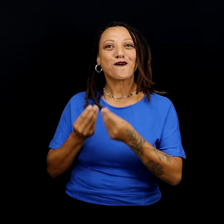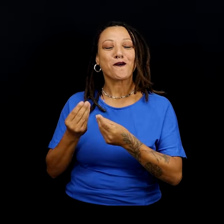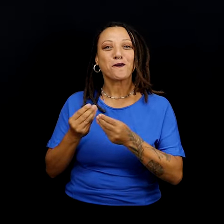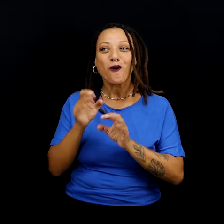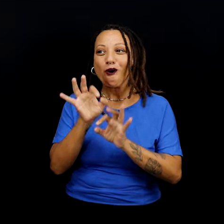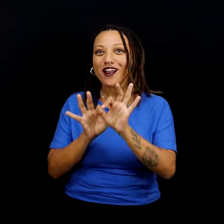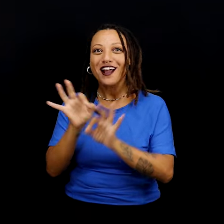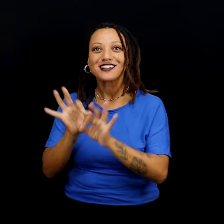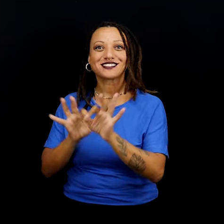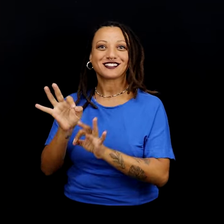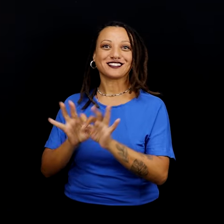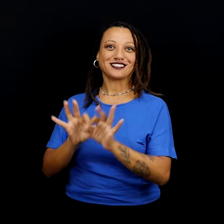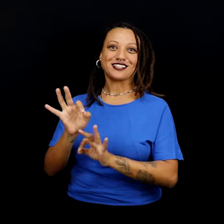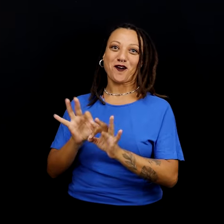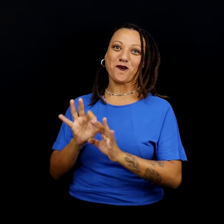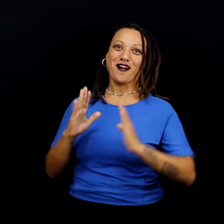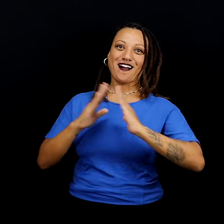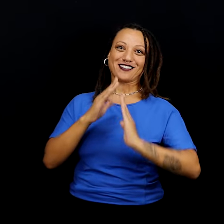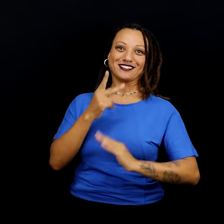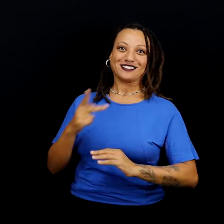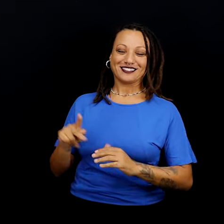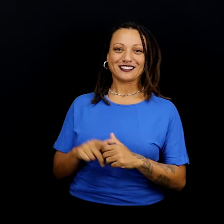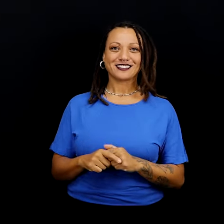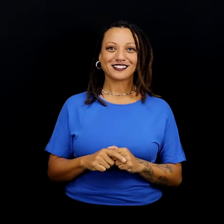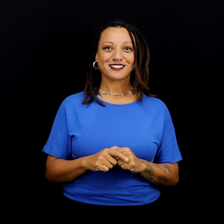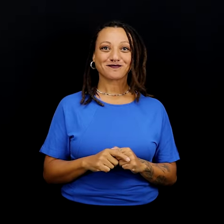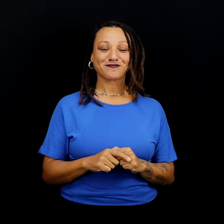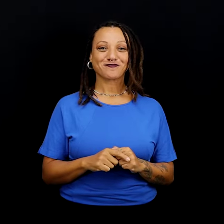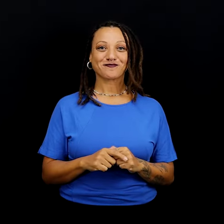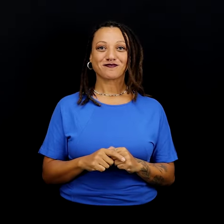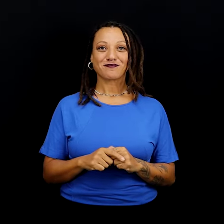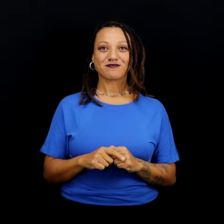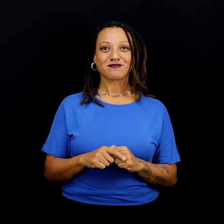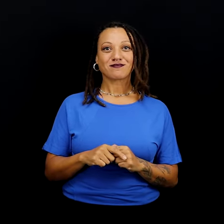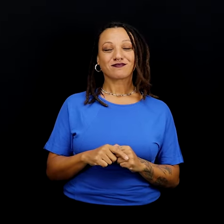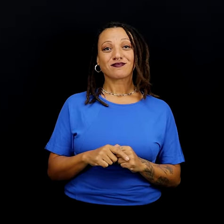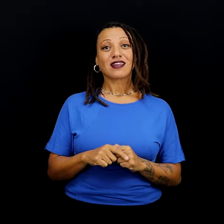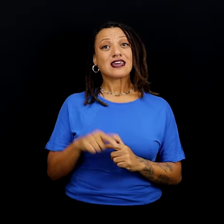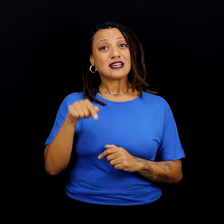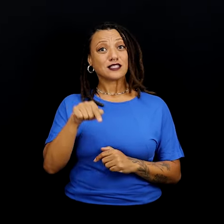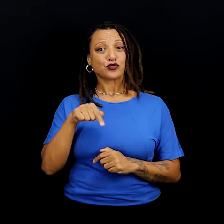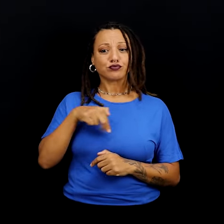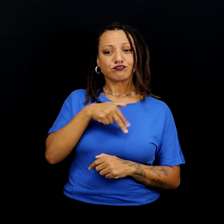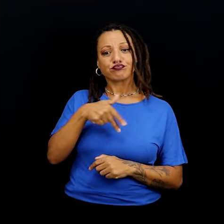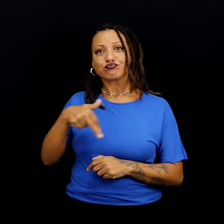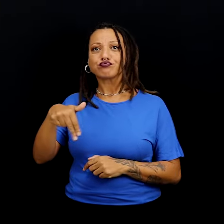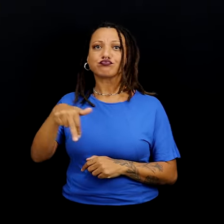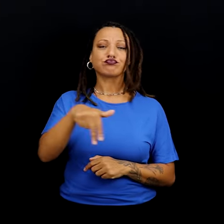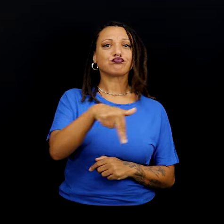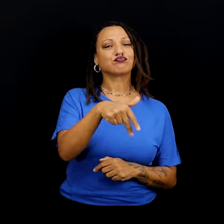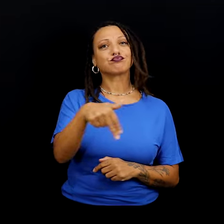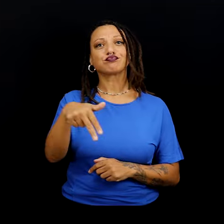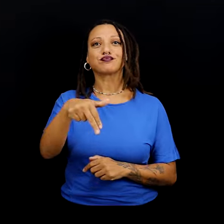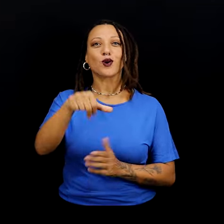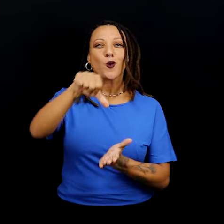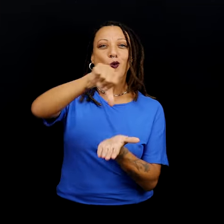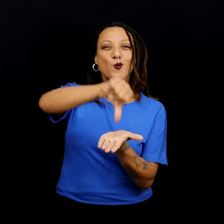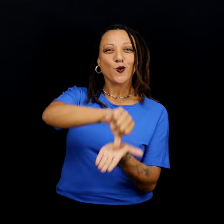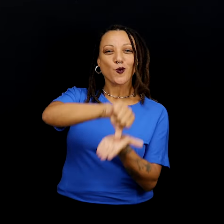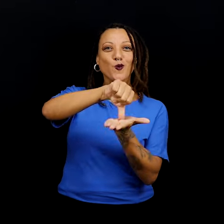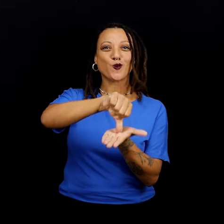como é que se organiza fisicamente a casa dele. Isso tudo conduz a um núcleo,